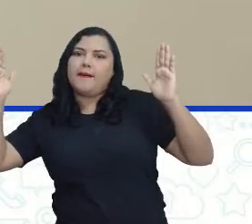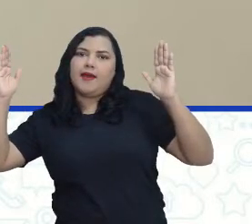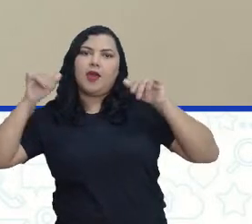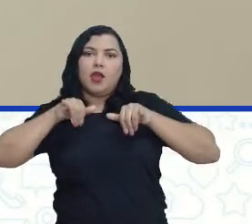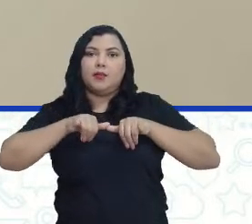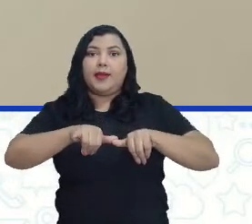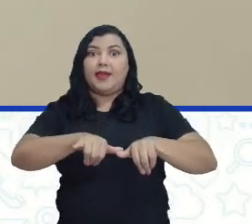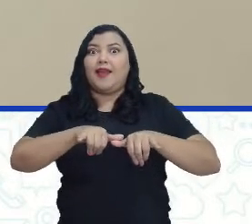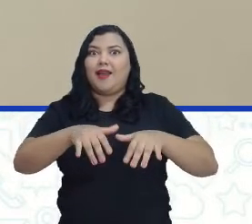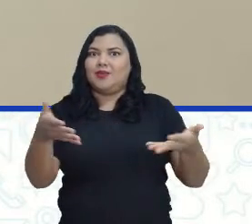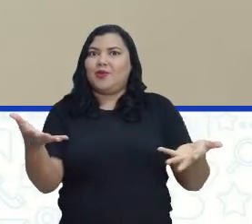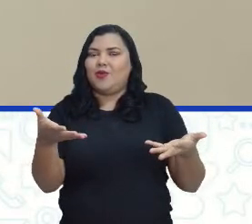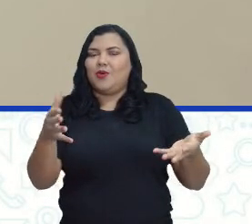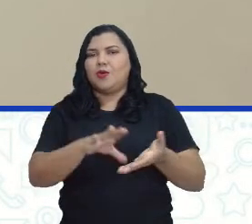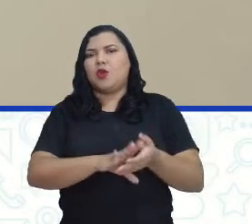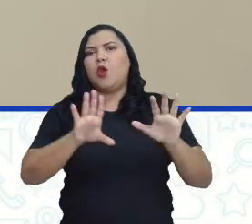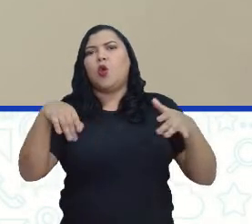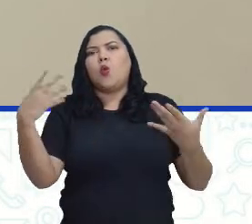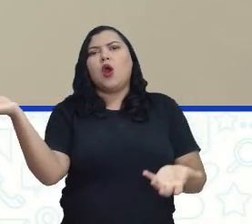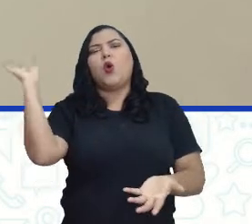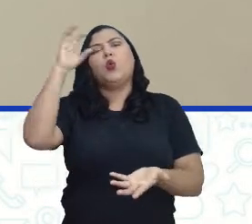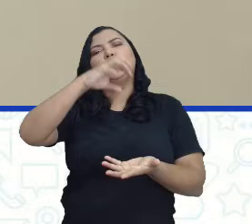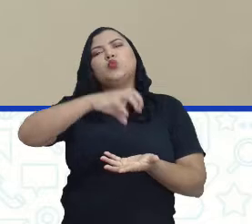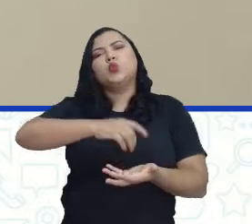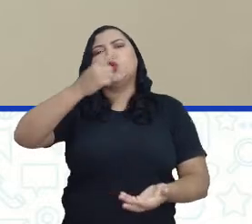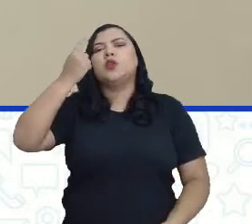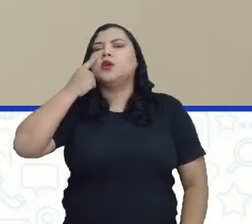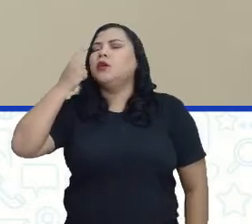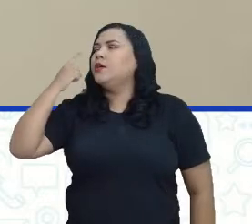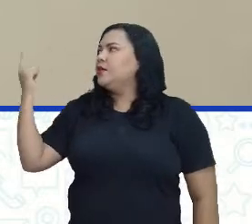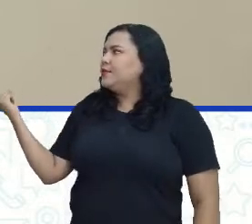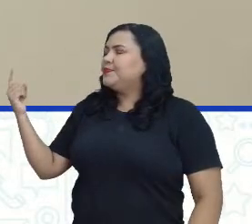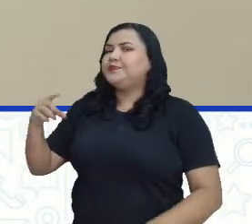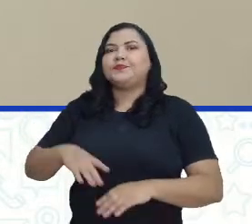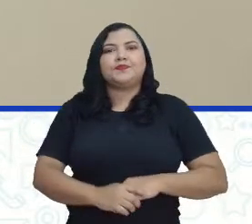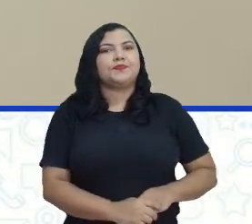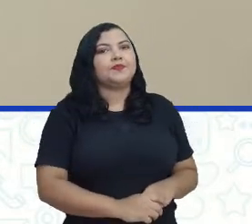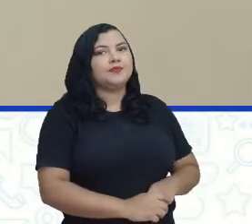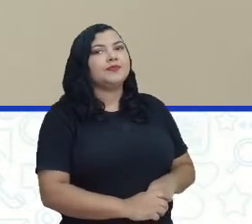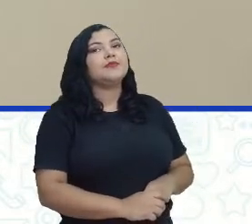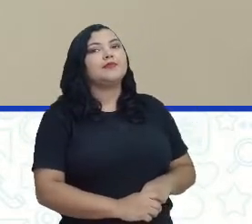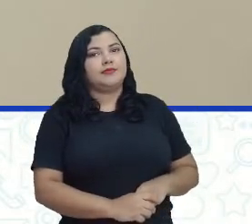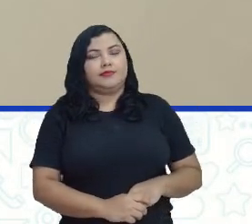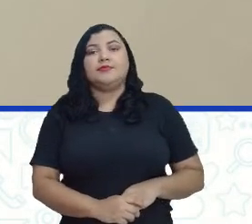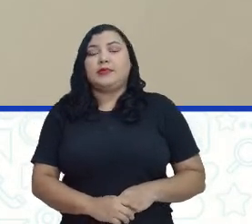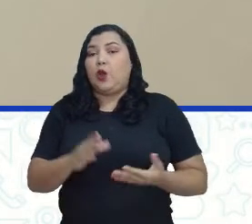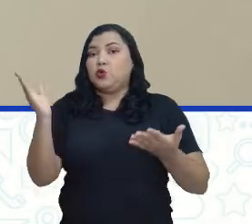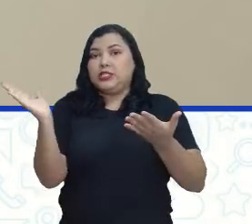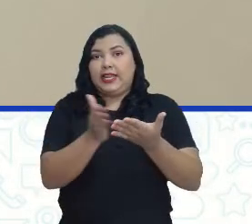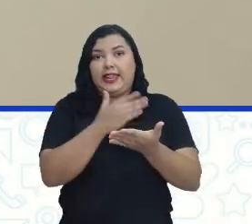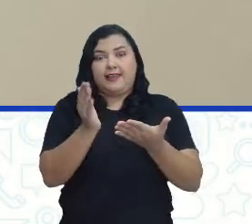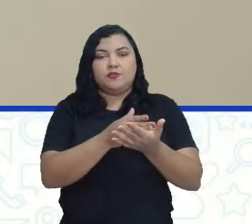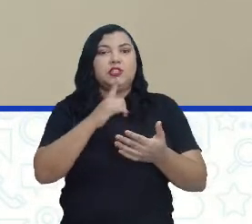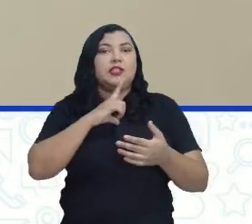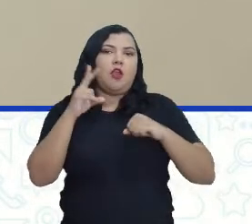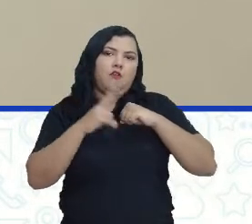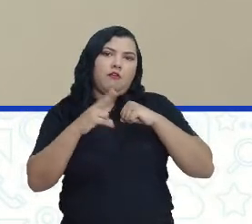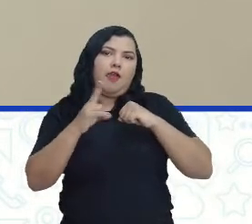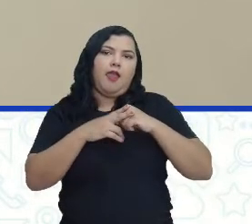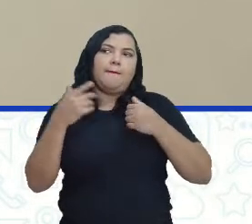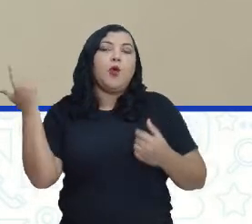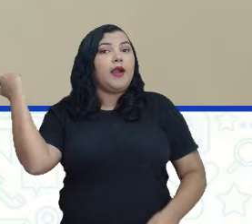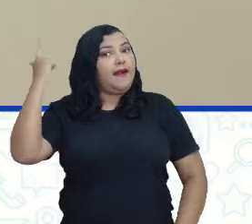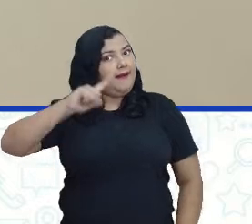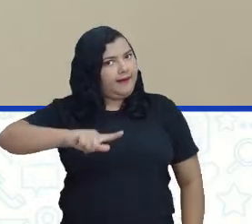supermercados. Qual é o núcleo do sujeito aqui? Livros, né? A gente tem o verbo ganham, quem ganha?